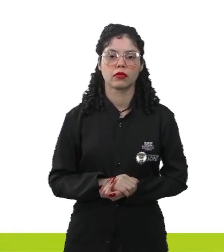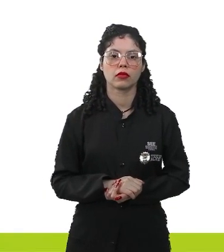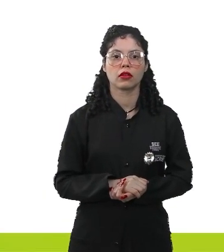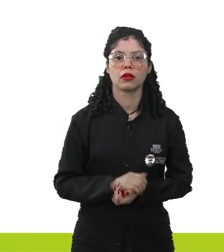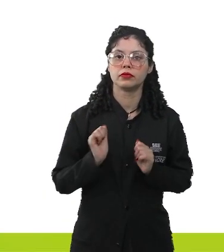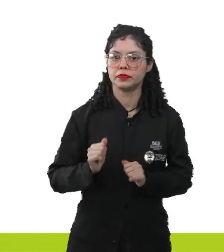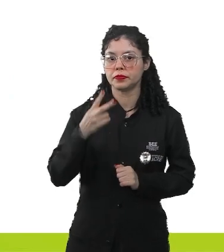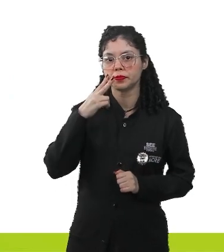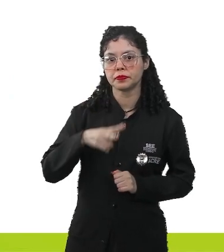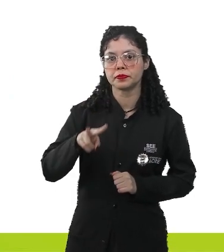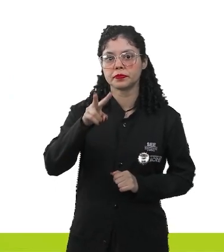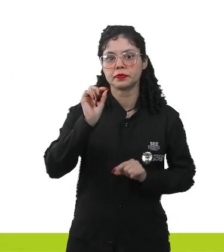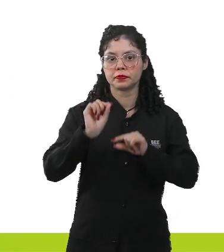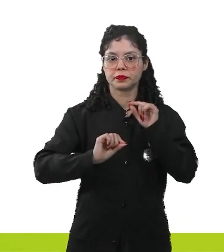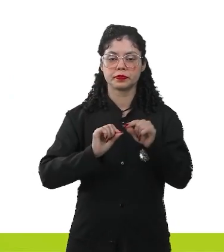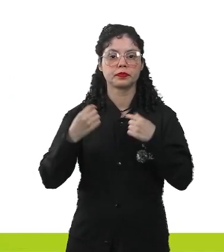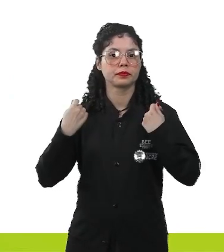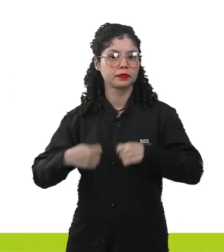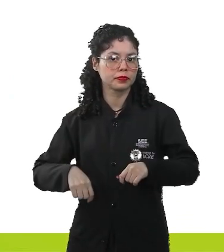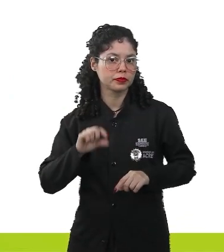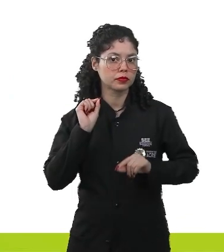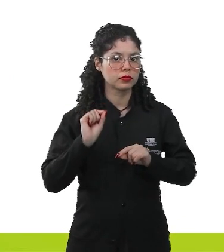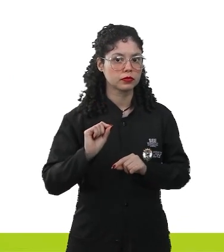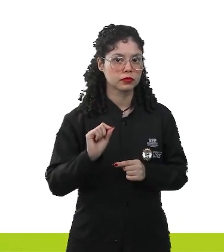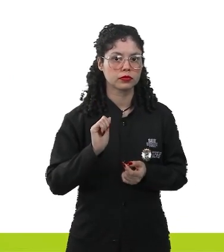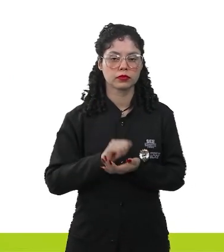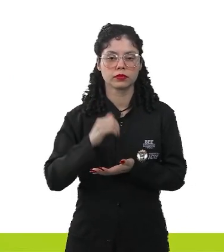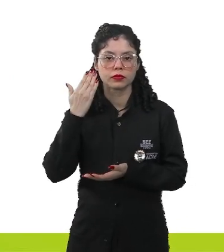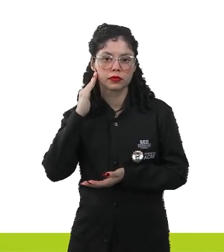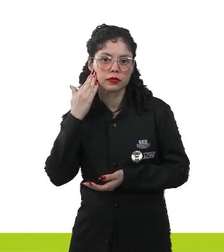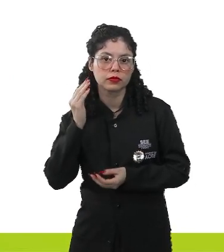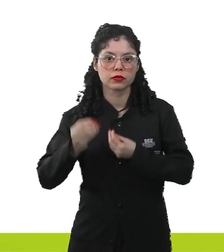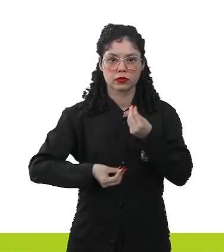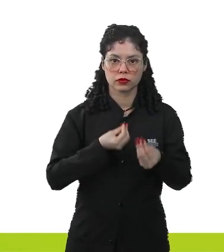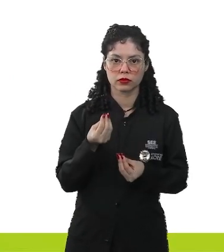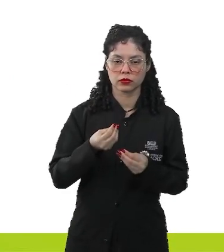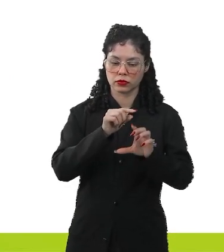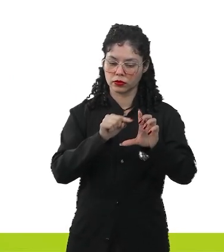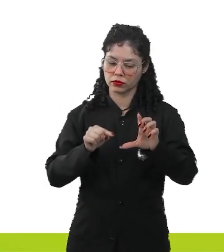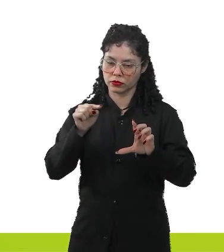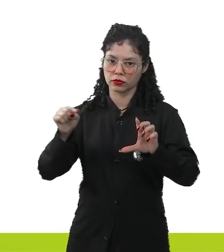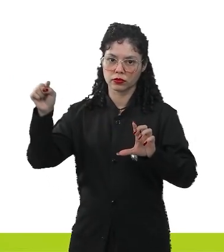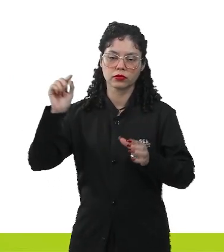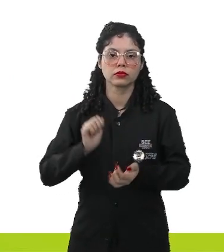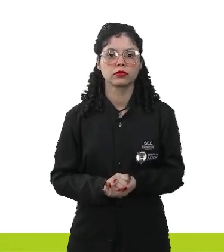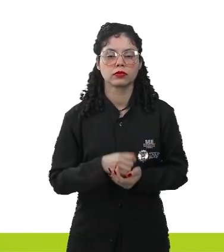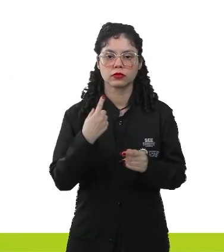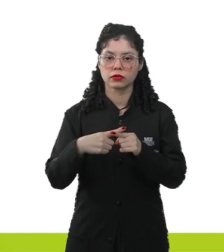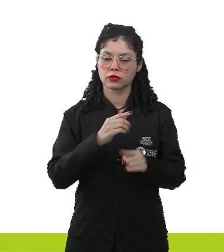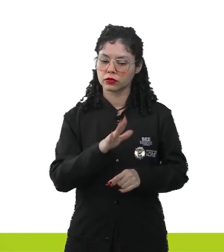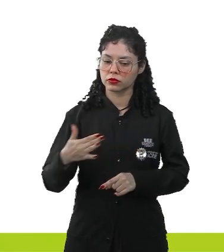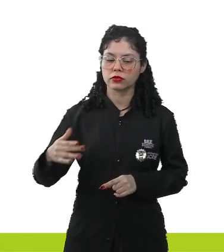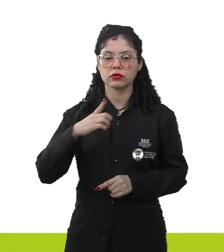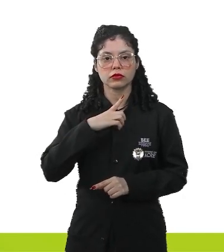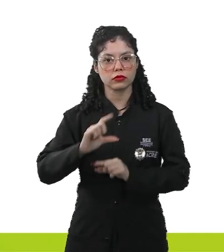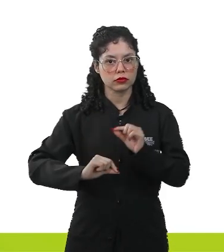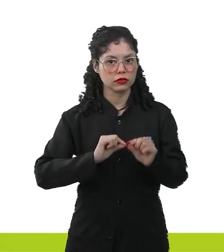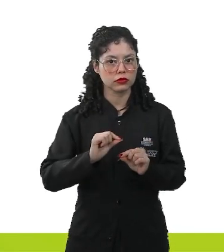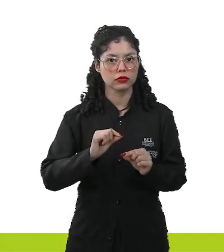questão que é necessário entender como funciona o gráfico, porque quando nós temos